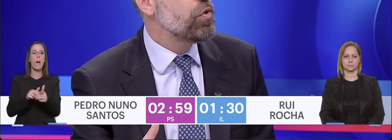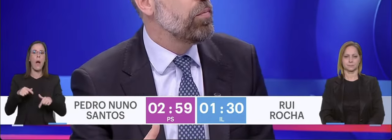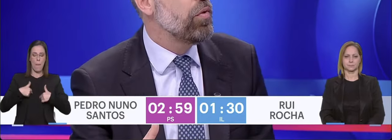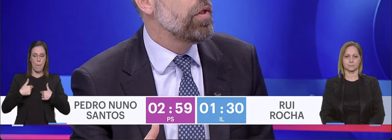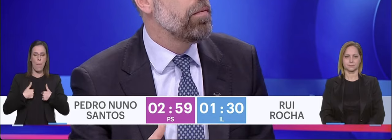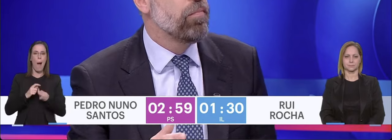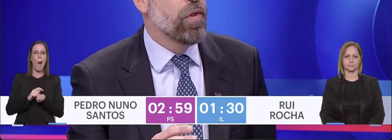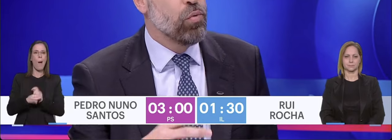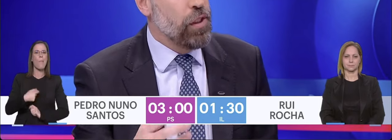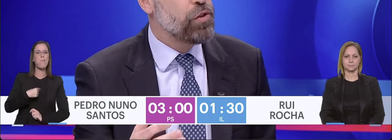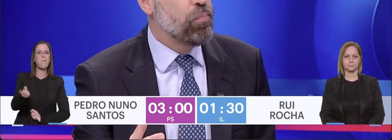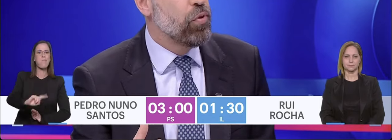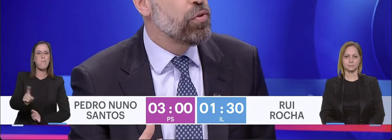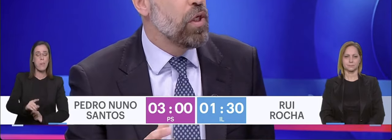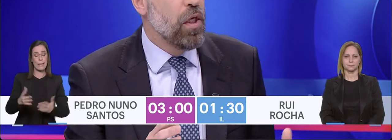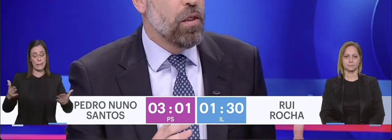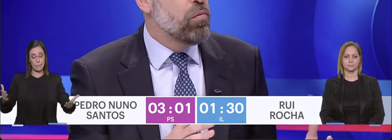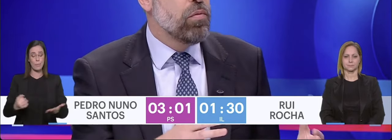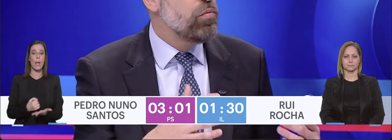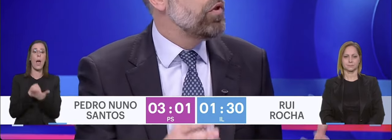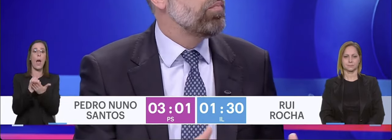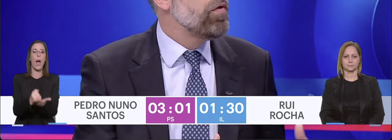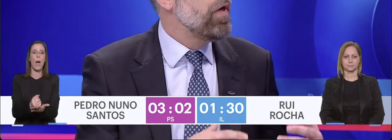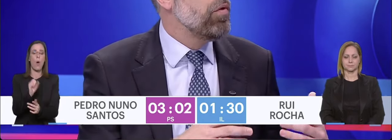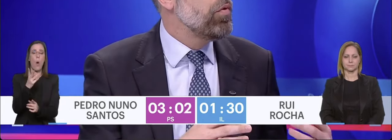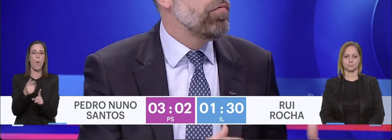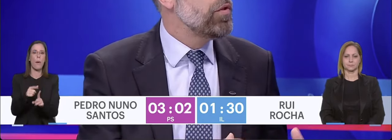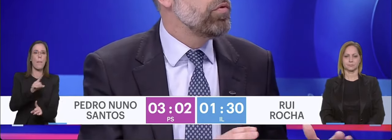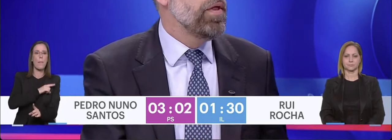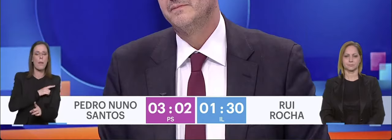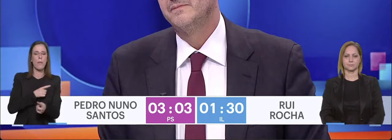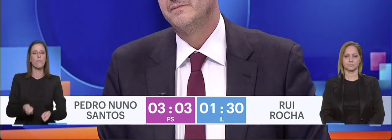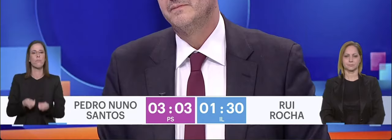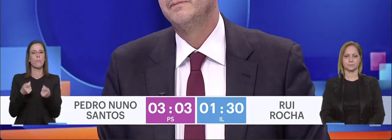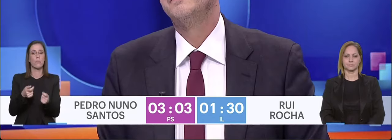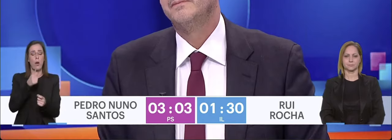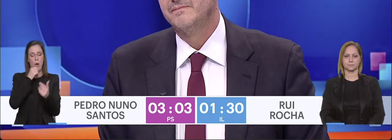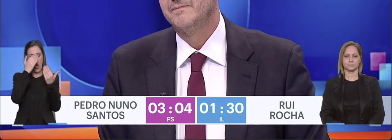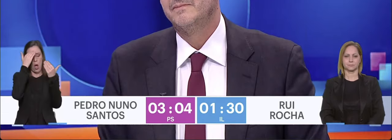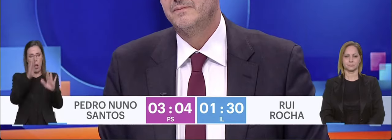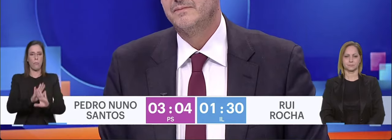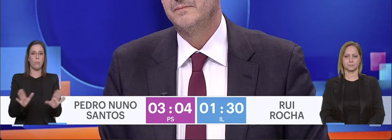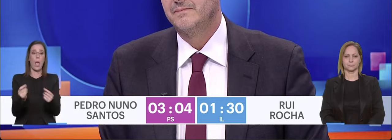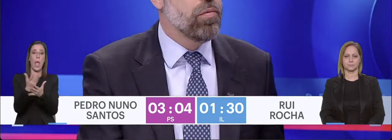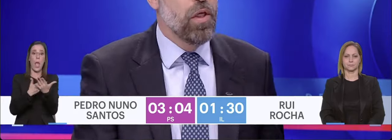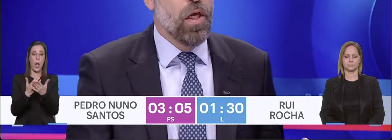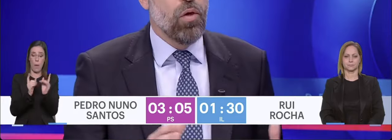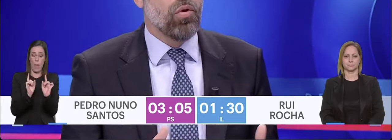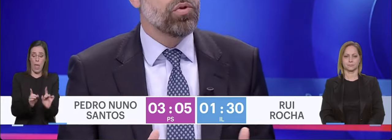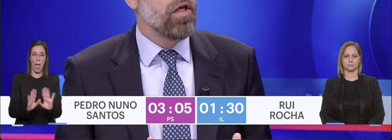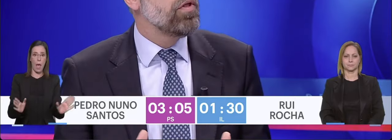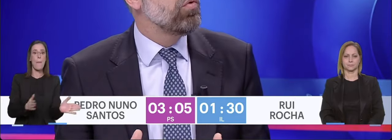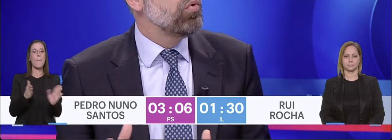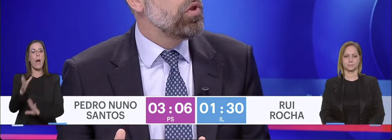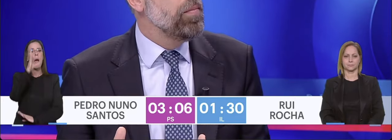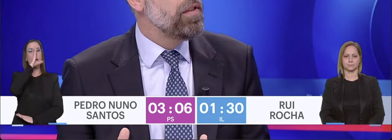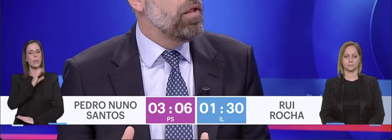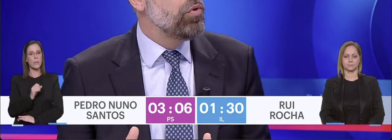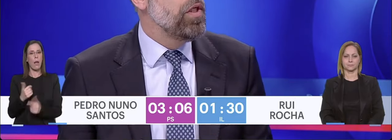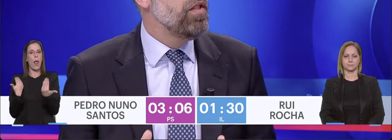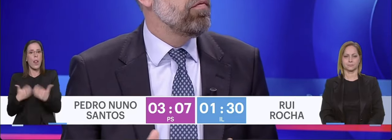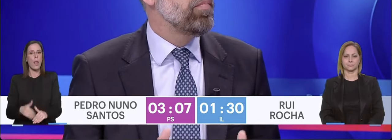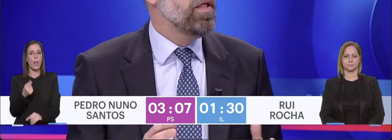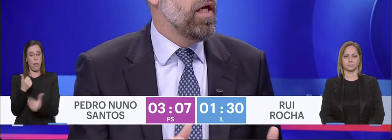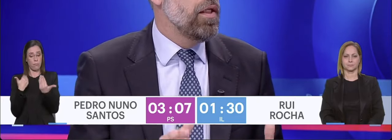capacidade transformadora os esses apoios o setor privado investe on de bem entender assim que funciona uma economia de mercado agora o estado tem recursos